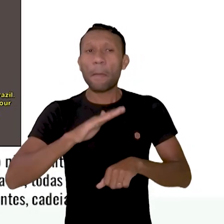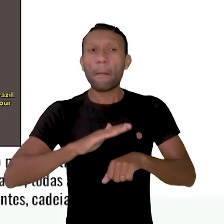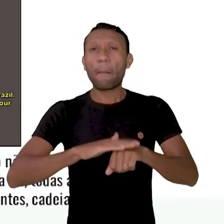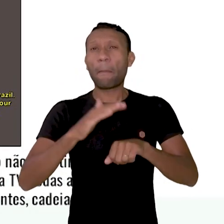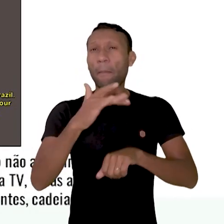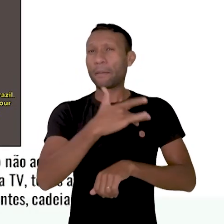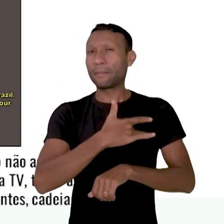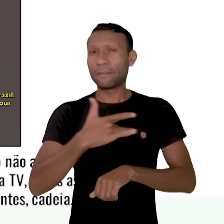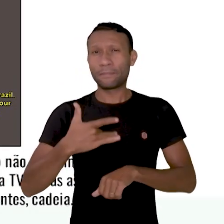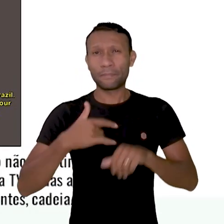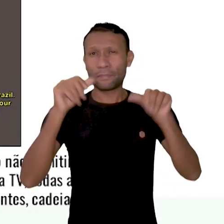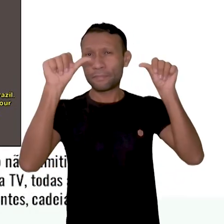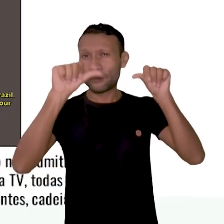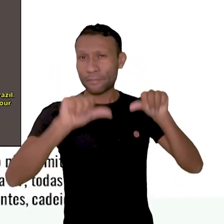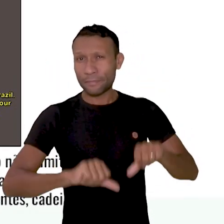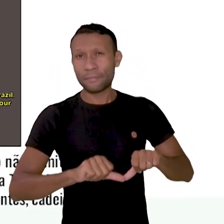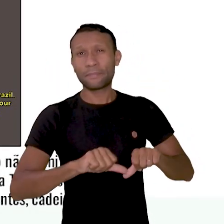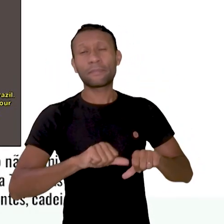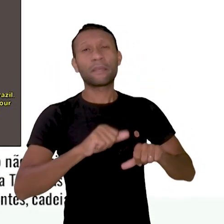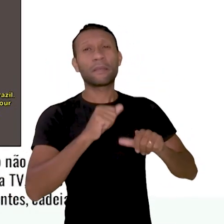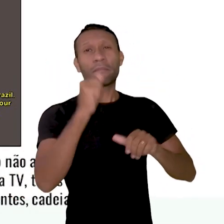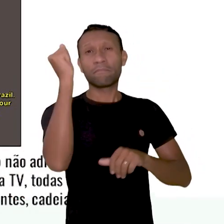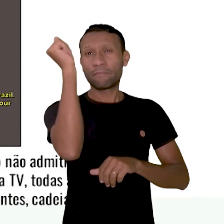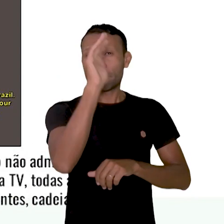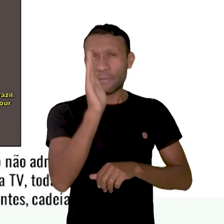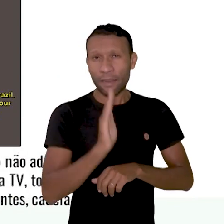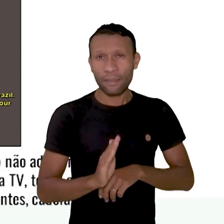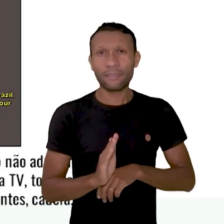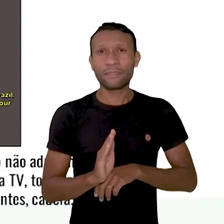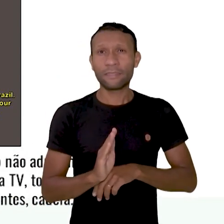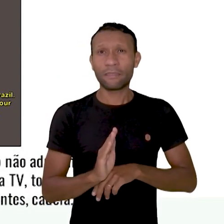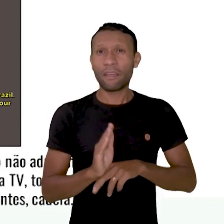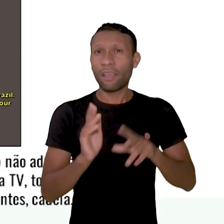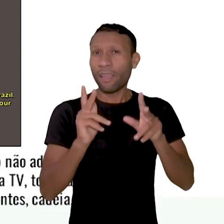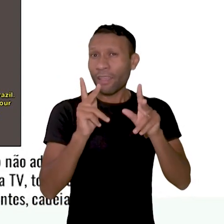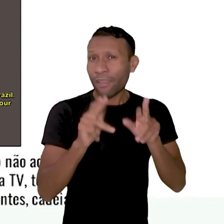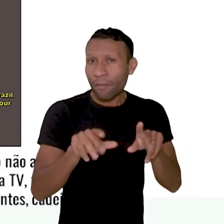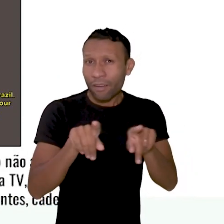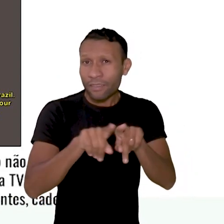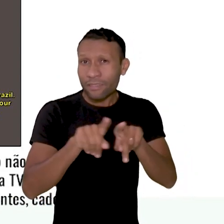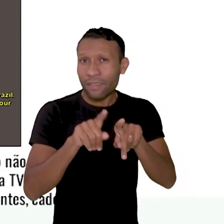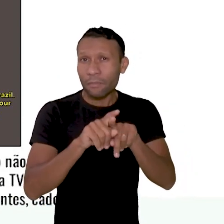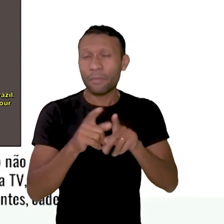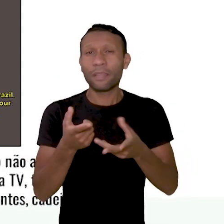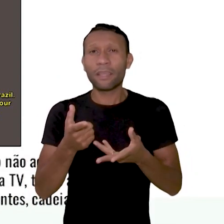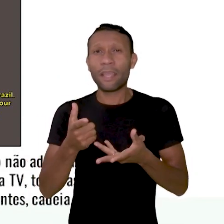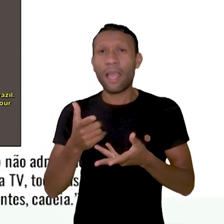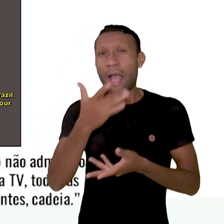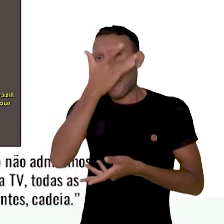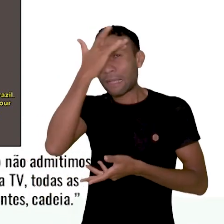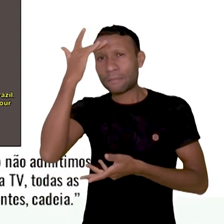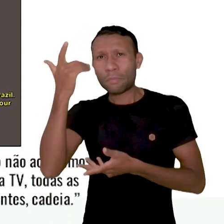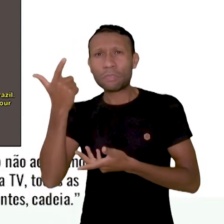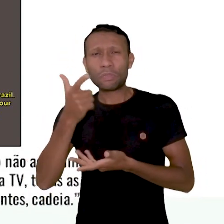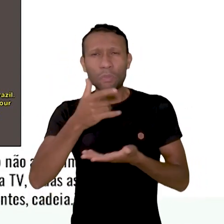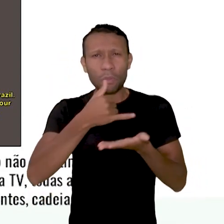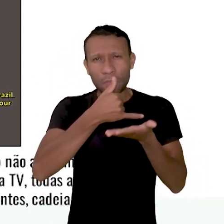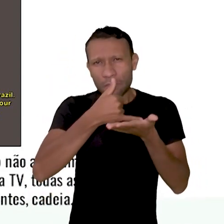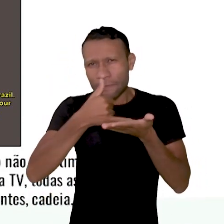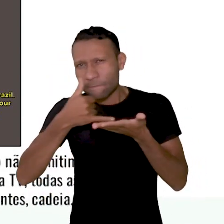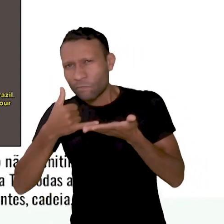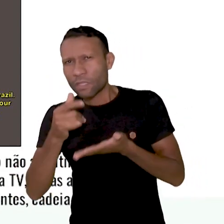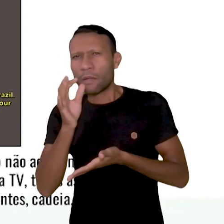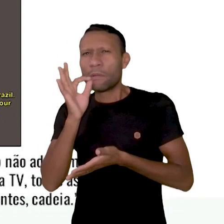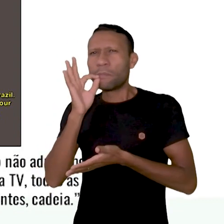saúde pública no Brasil. Assim como não admitimos que os comerciantes de maconha, crack ou